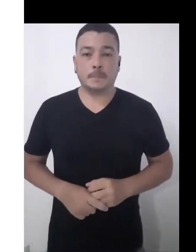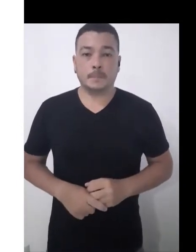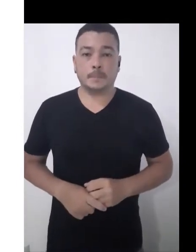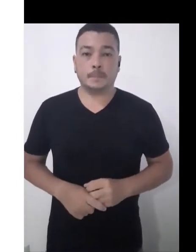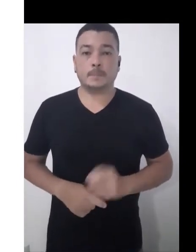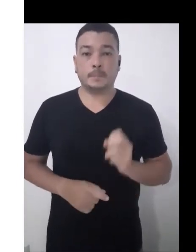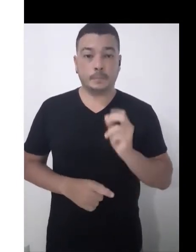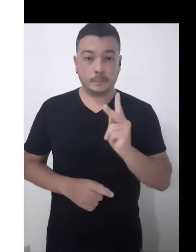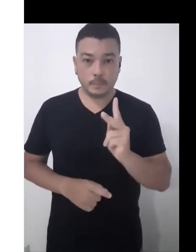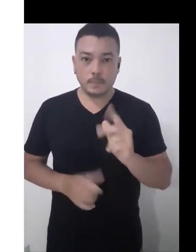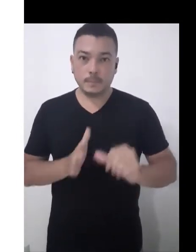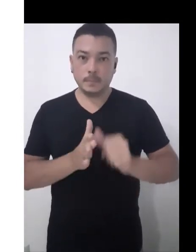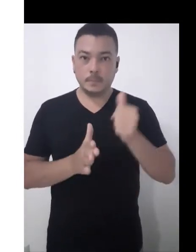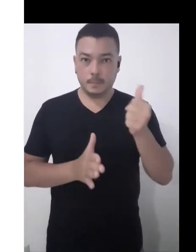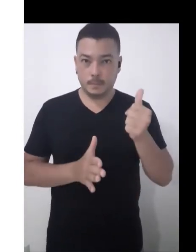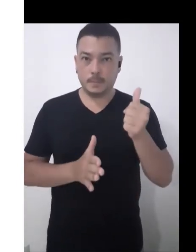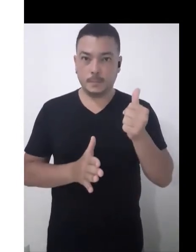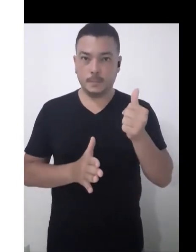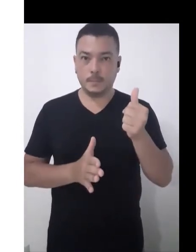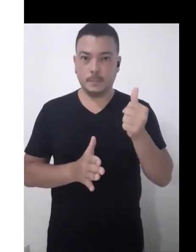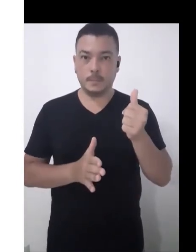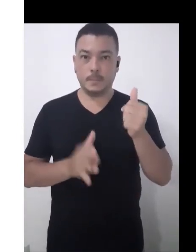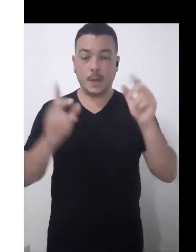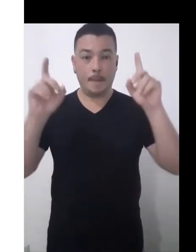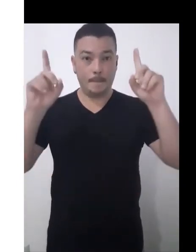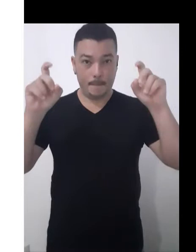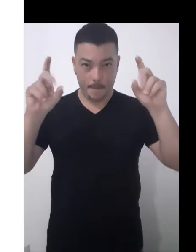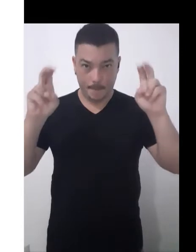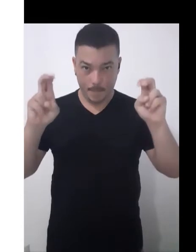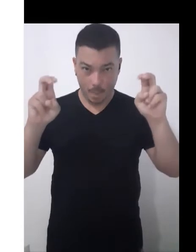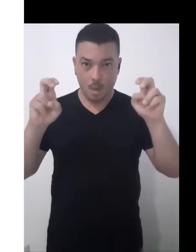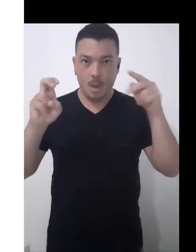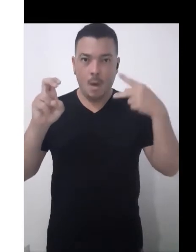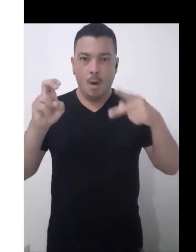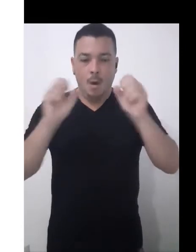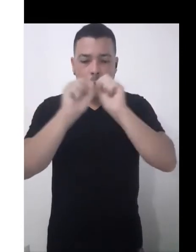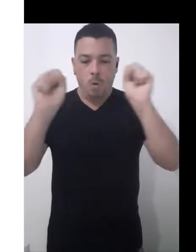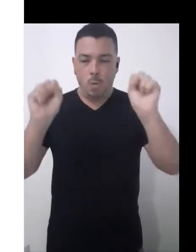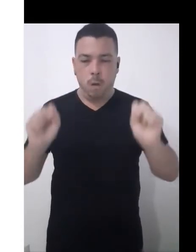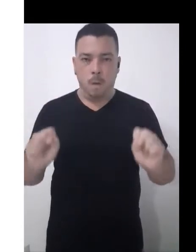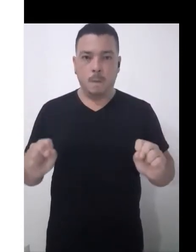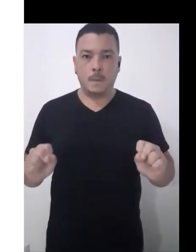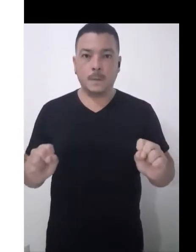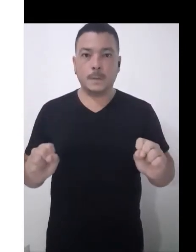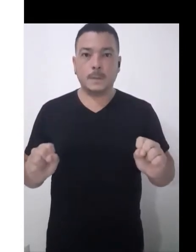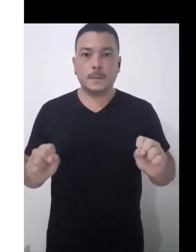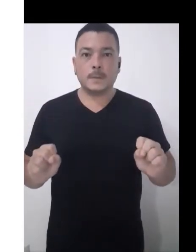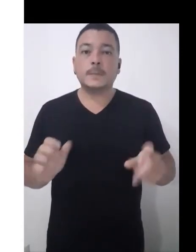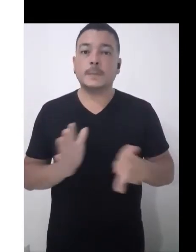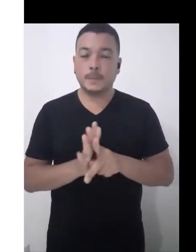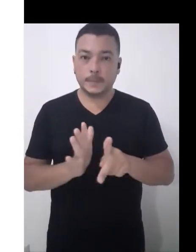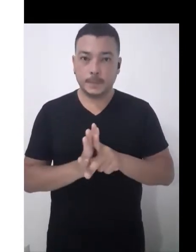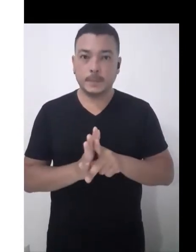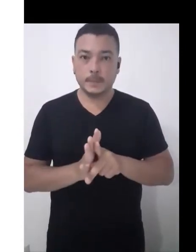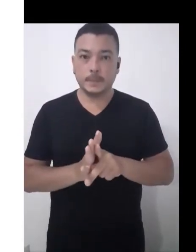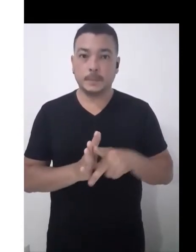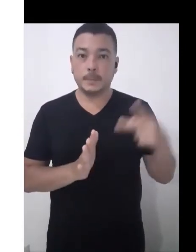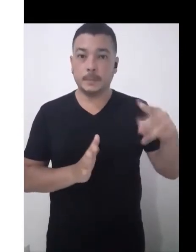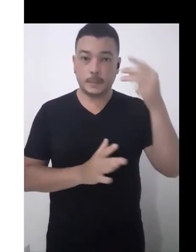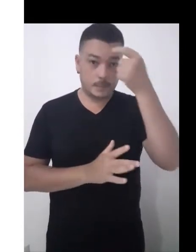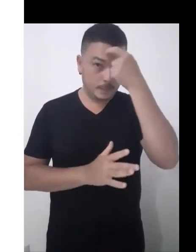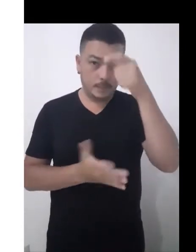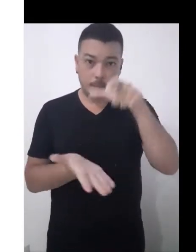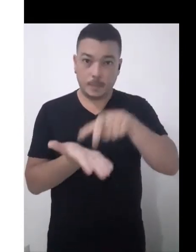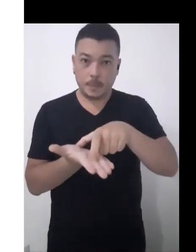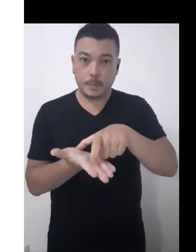Ok, então o primeiro grande parênteses sobre sistemas operacionais de instalação, antes de a gente falar sobre memória RAM, o primeiro